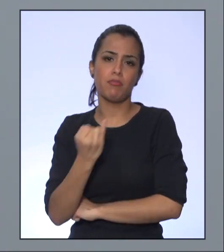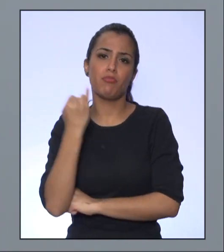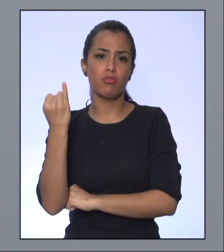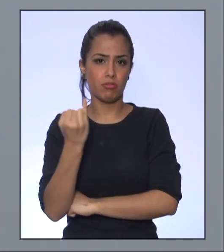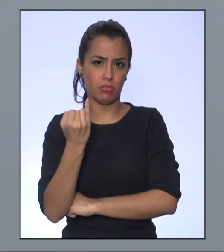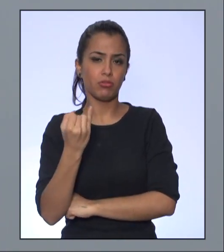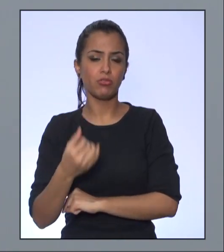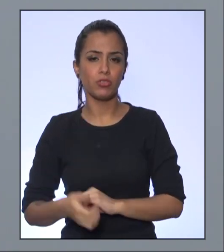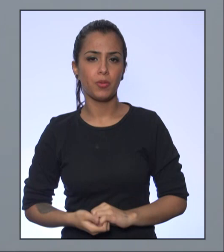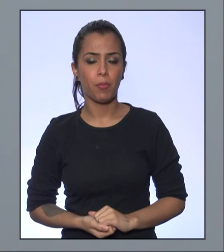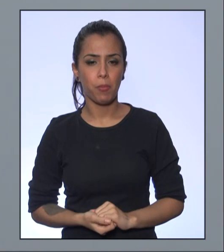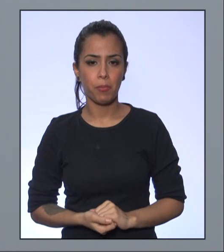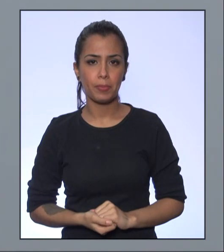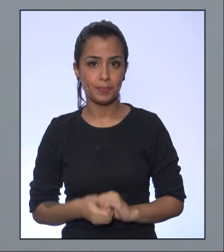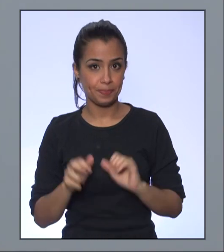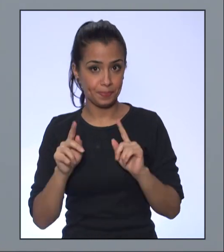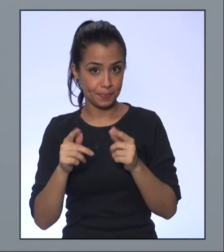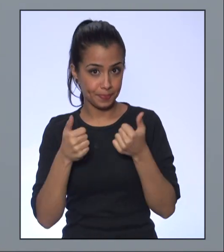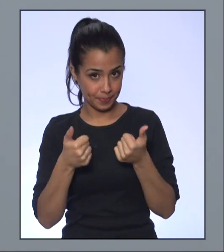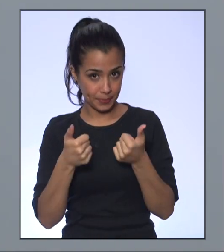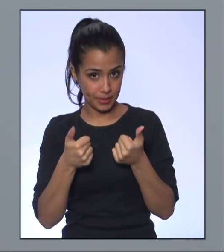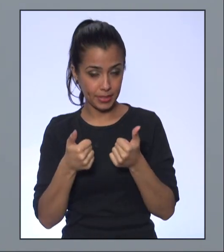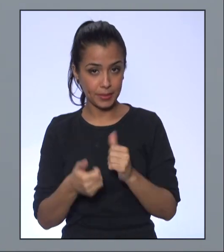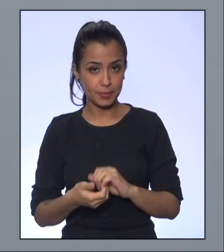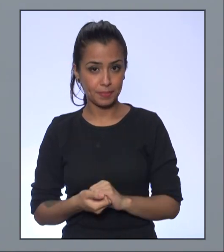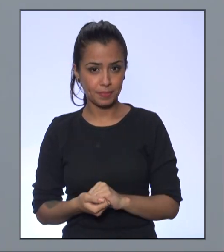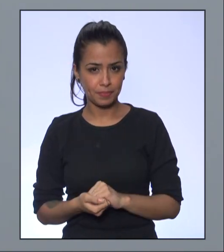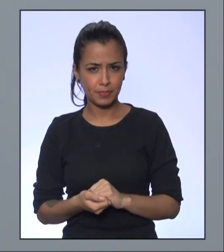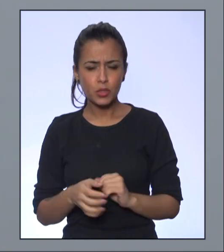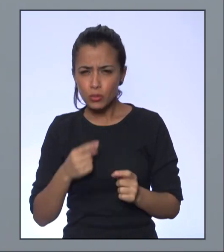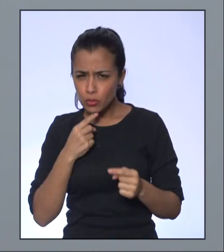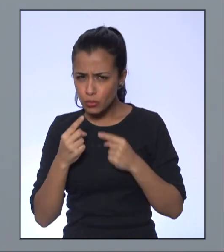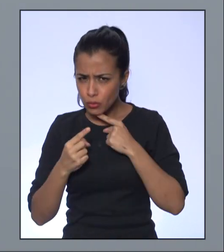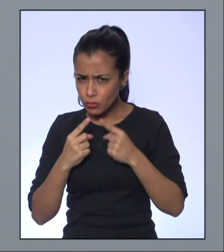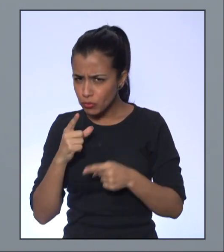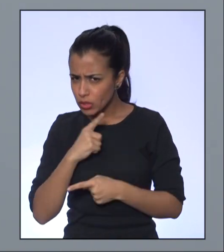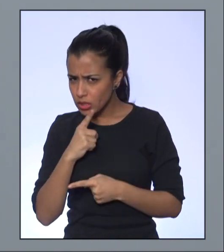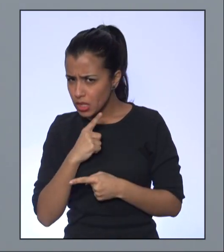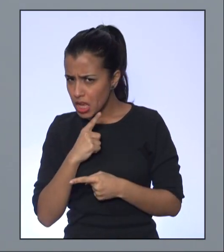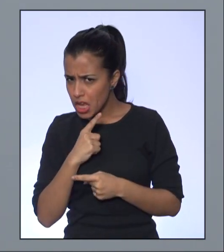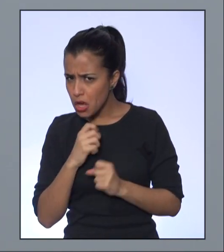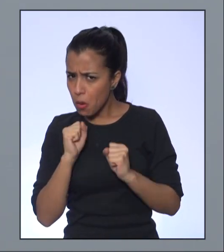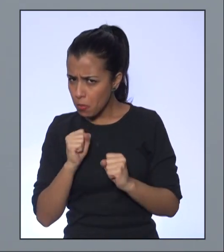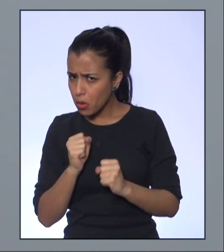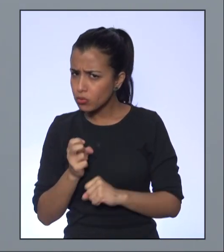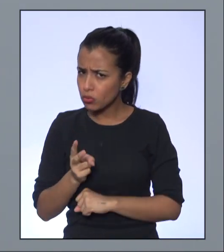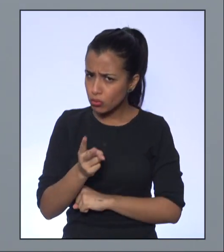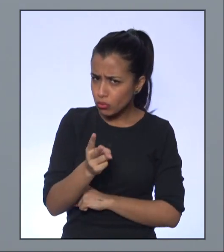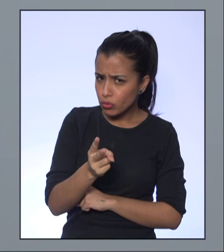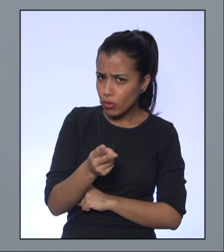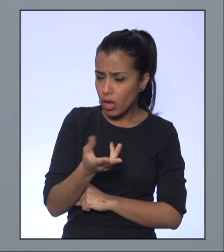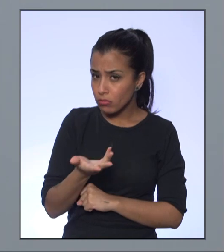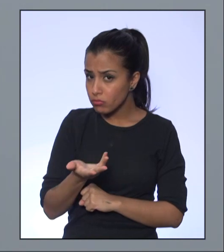isso, ok? Será que tem dúvidas até o momento ou dá para a gente seguir?